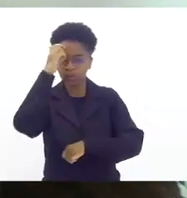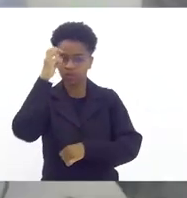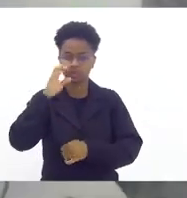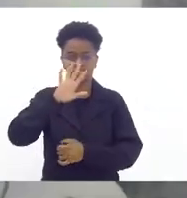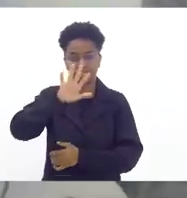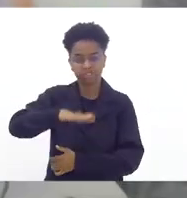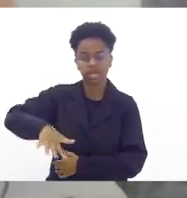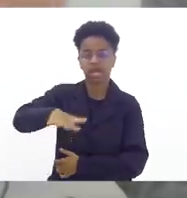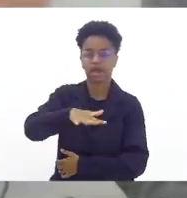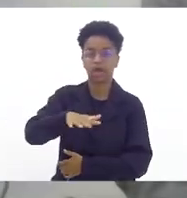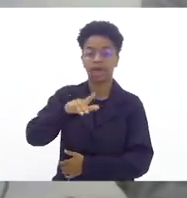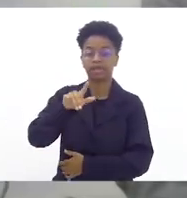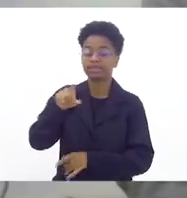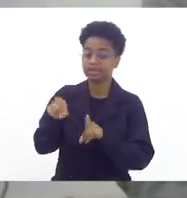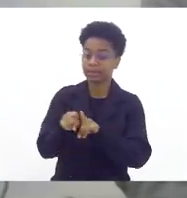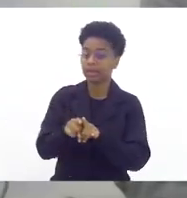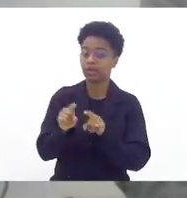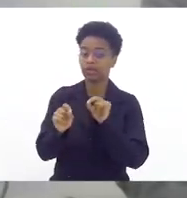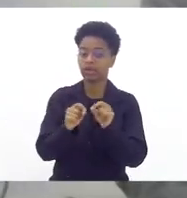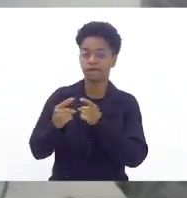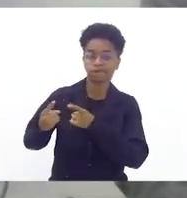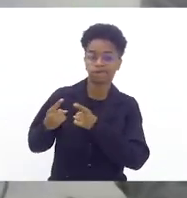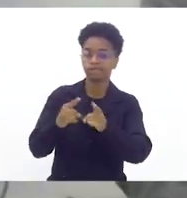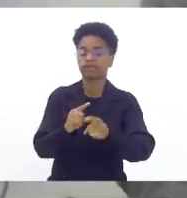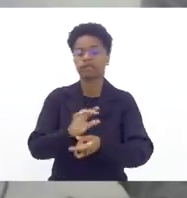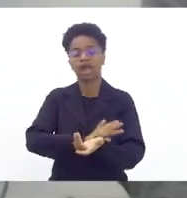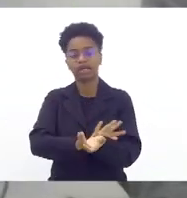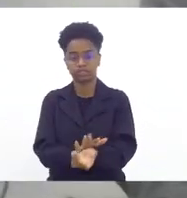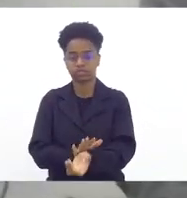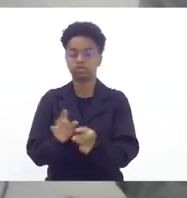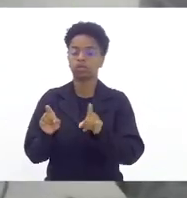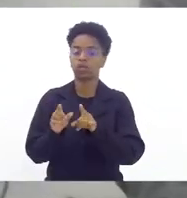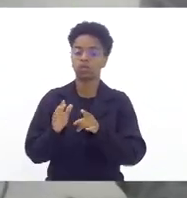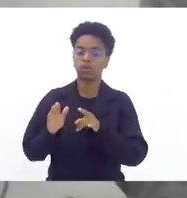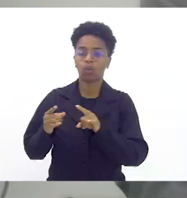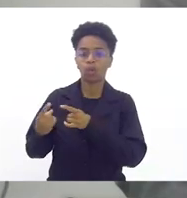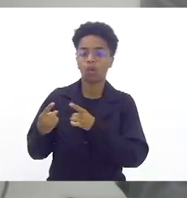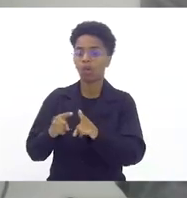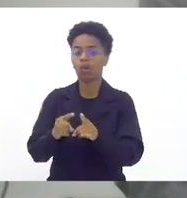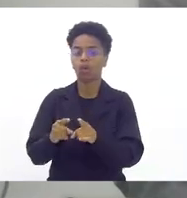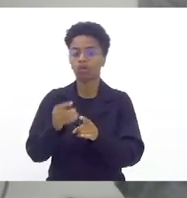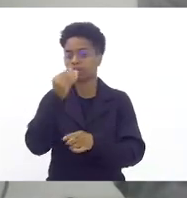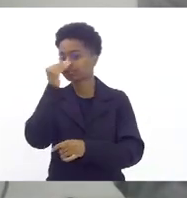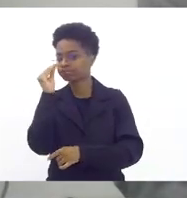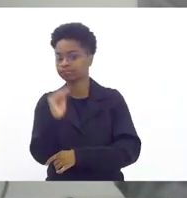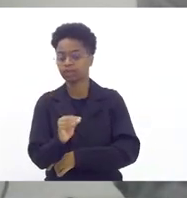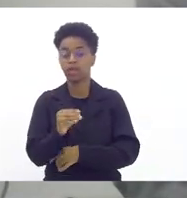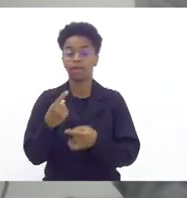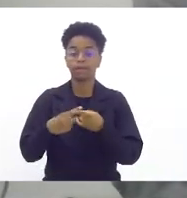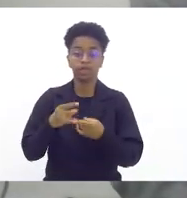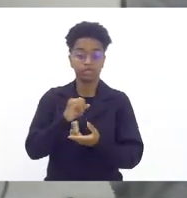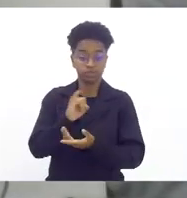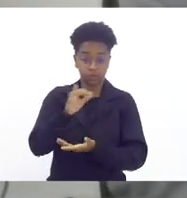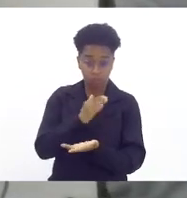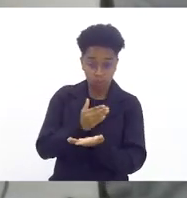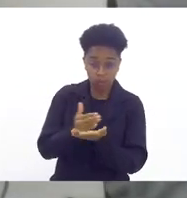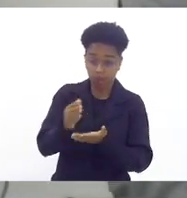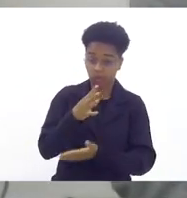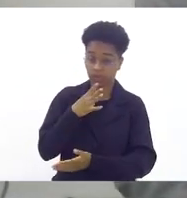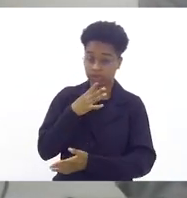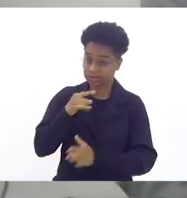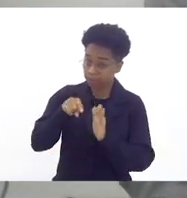geral, é sim combater o racismo e a intolerância. Quando você conhece e aprofunda, você se